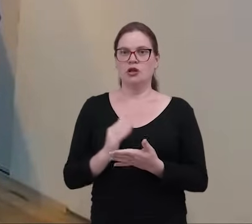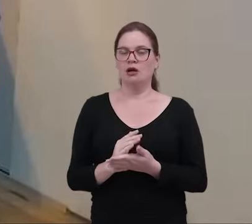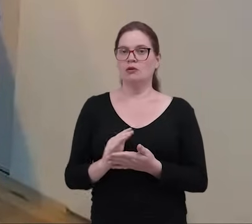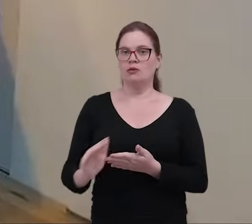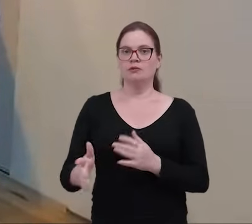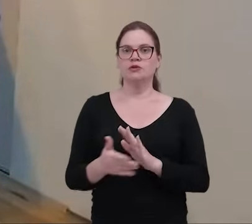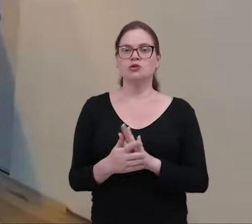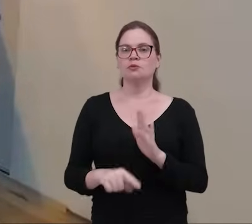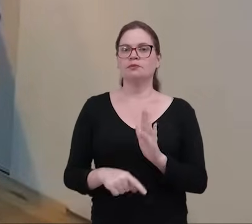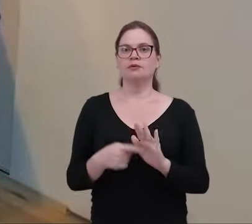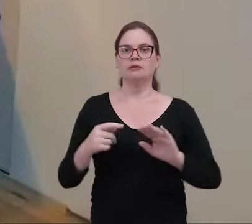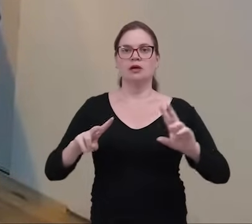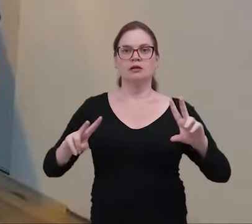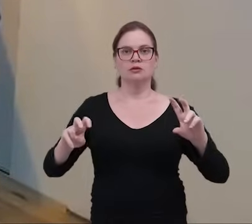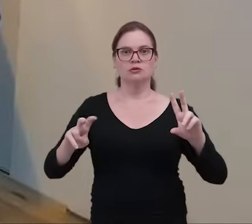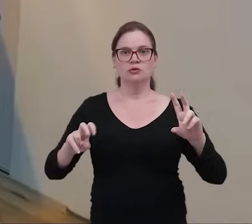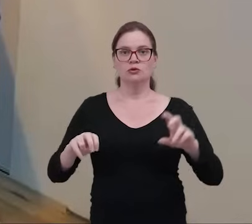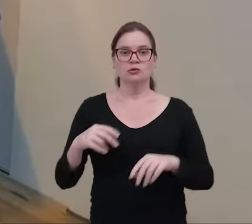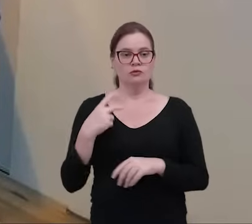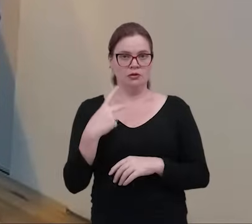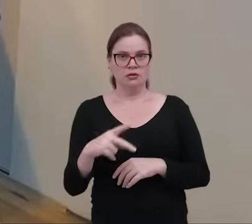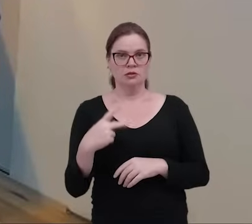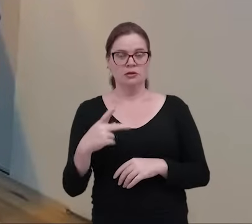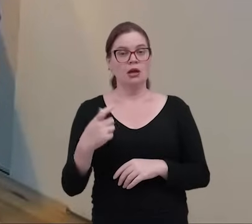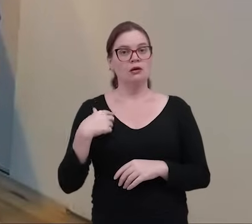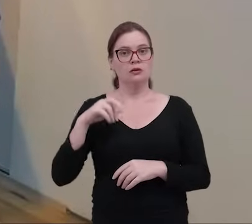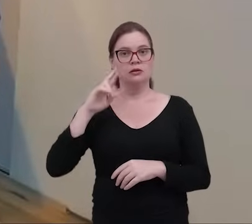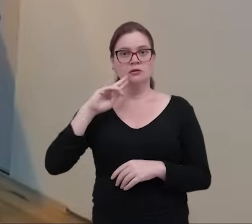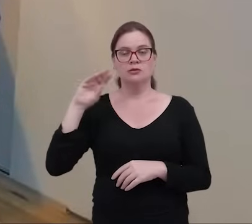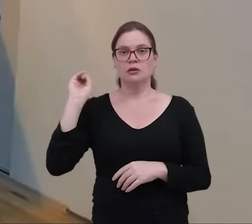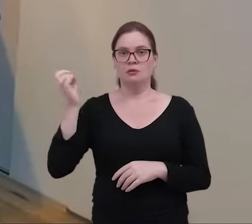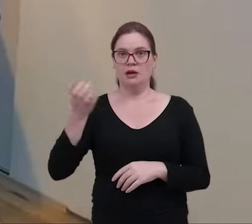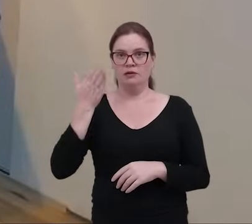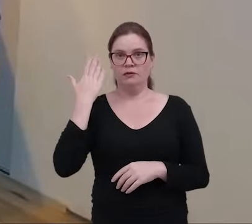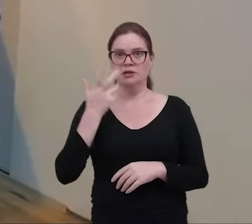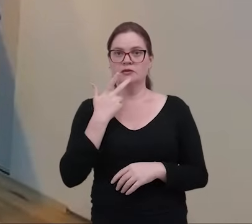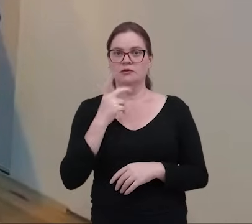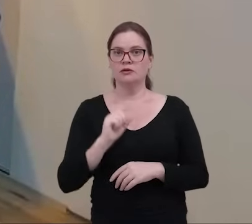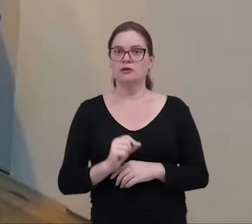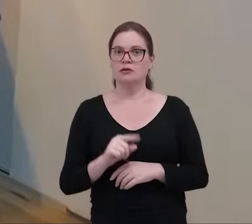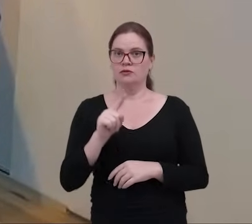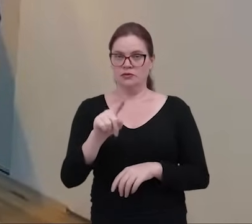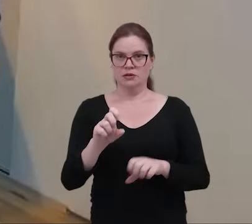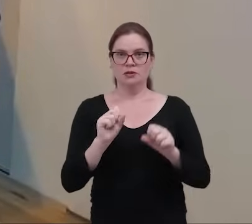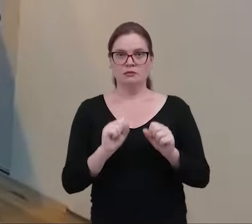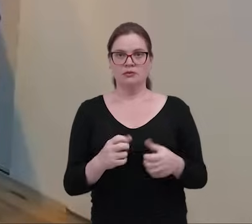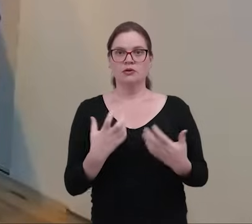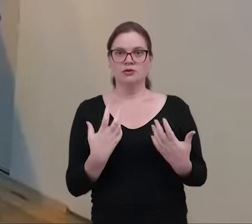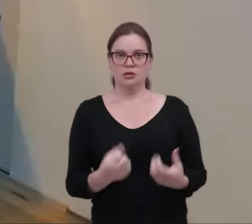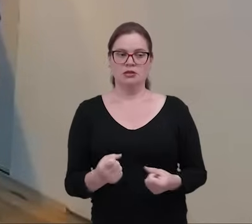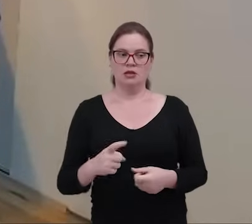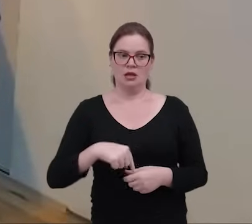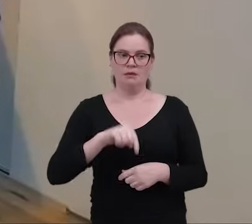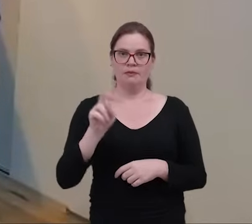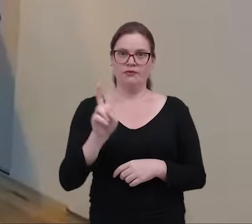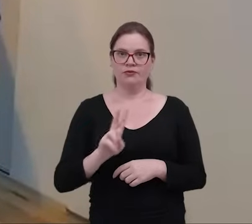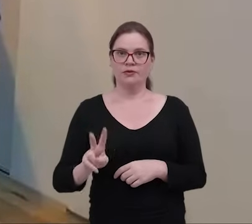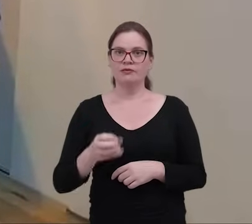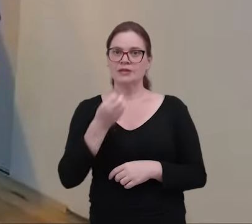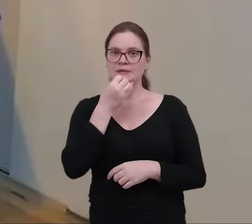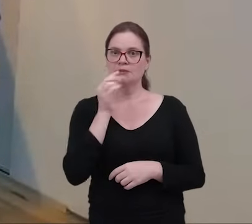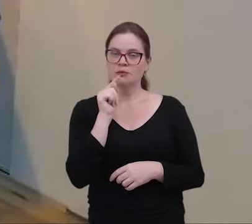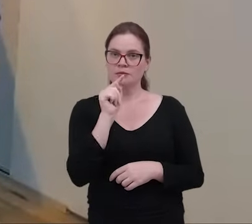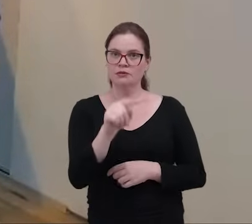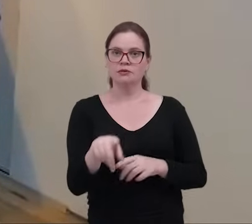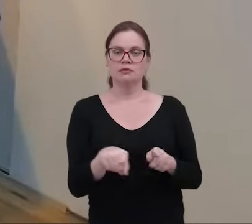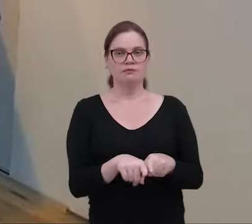já iniciou e o primeiro assunto a ser abordado foi o seu e o senhor deu uma revelação. O senhor falou que você poderia aceitar a proposta, que